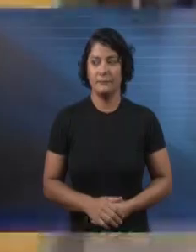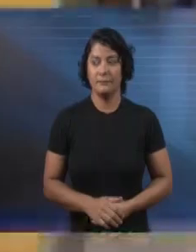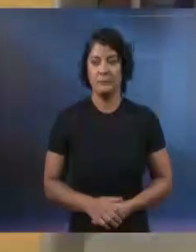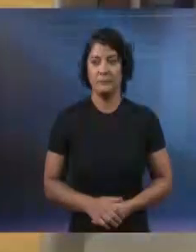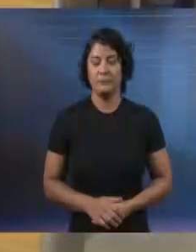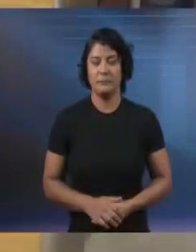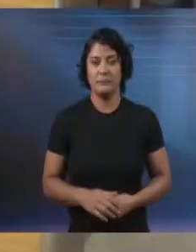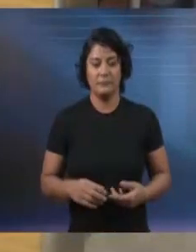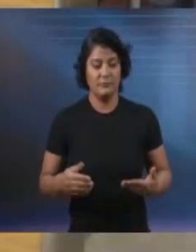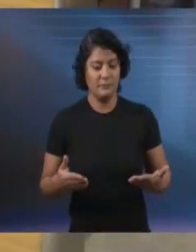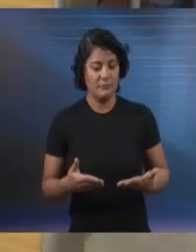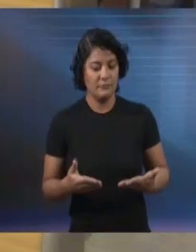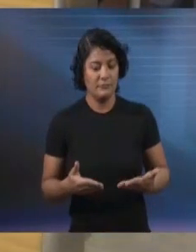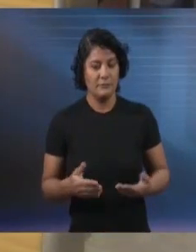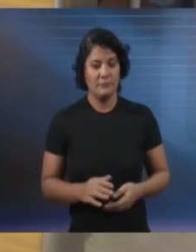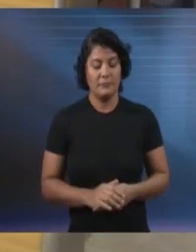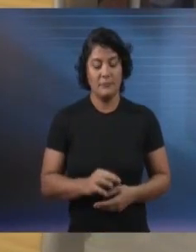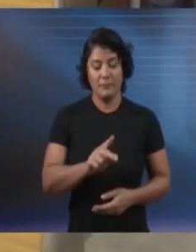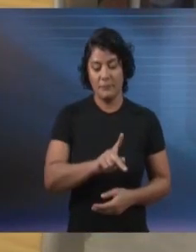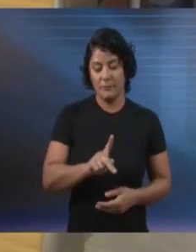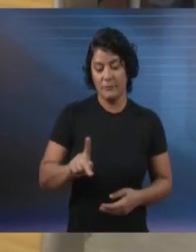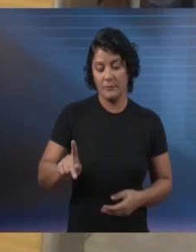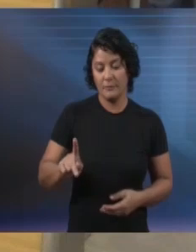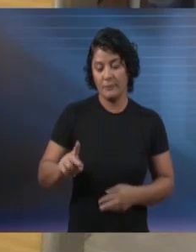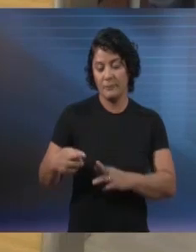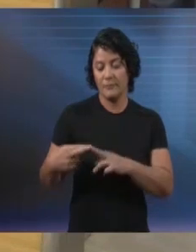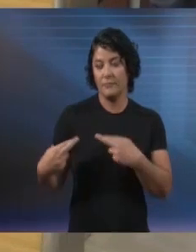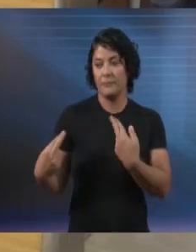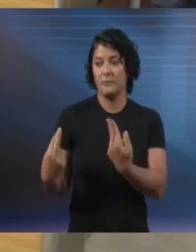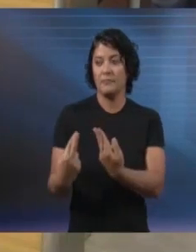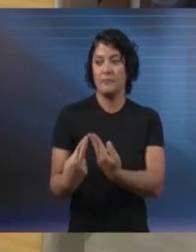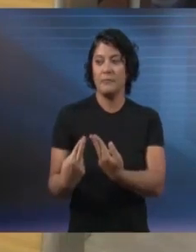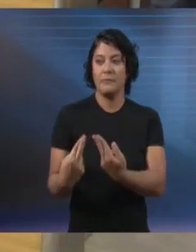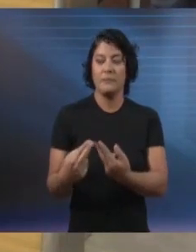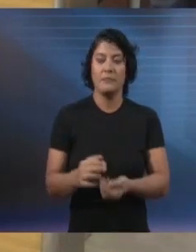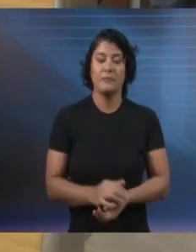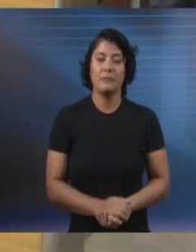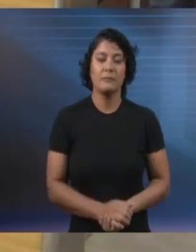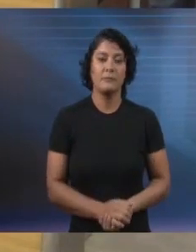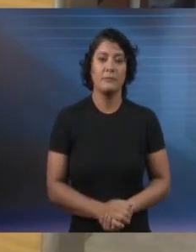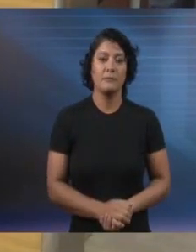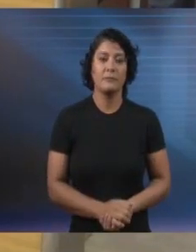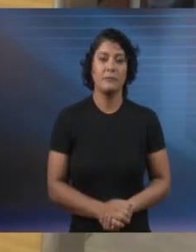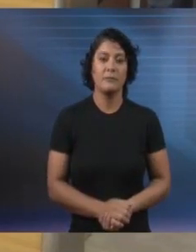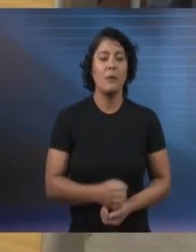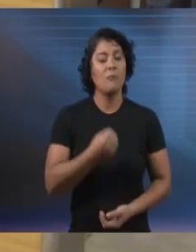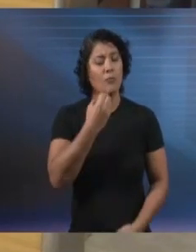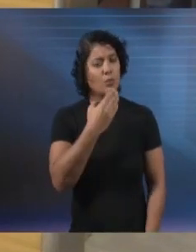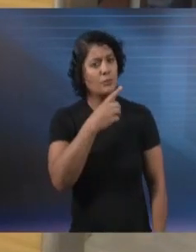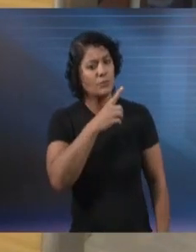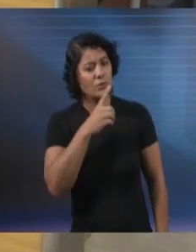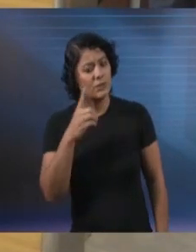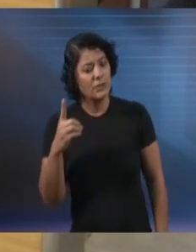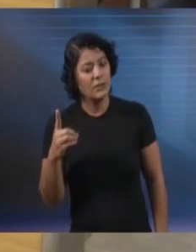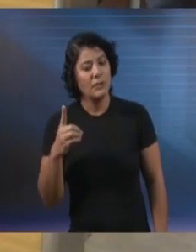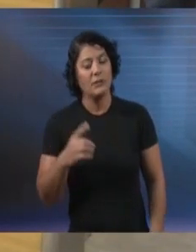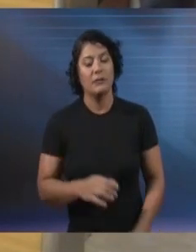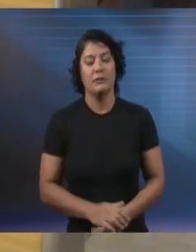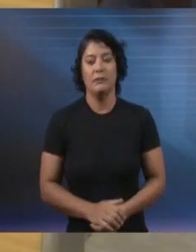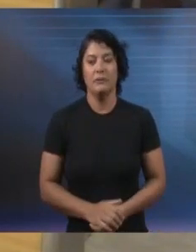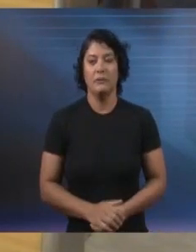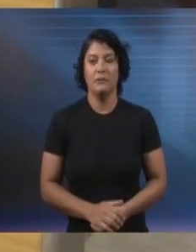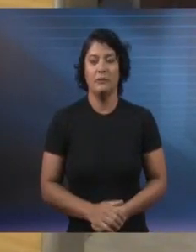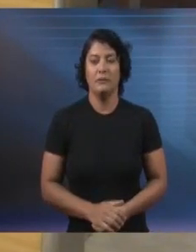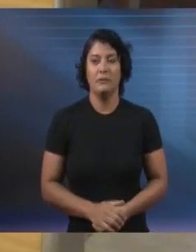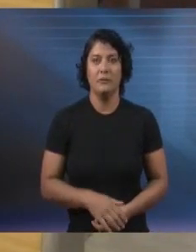que ora preside esta sessão, quero dar o meu bom dia a todos os colegas e